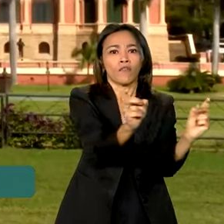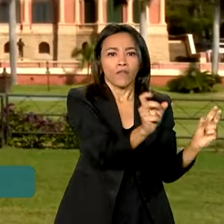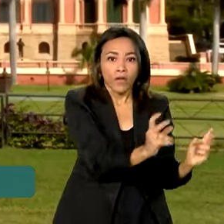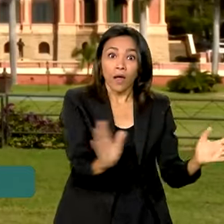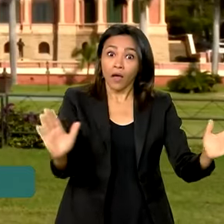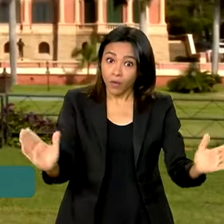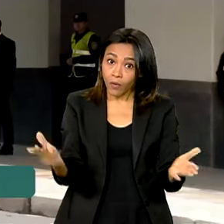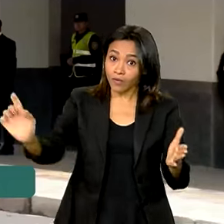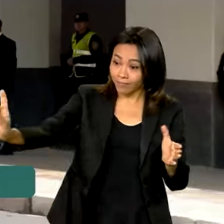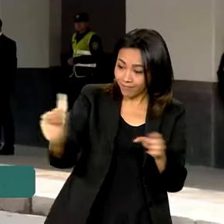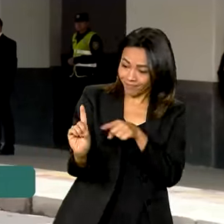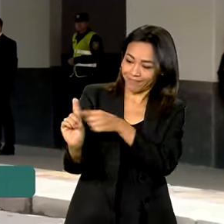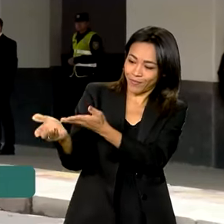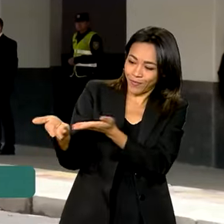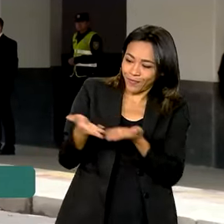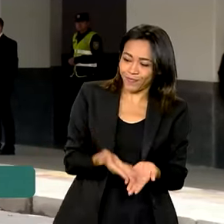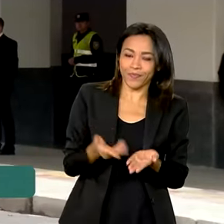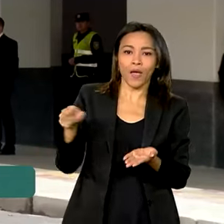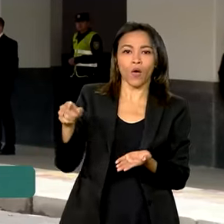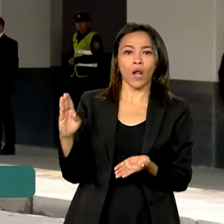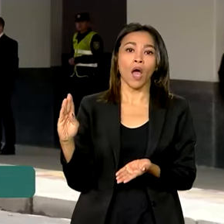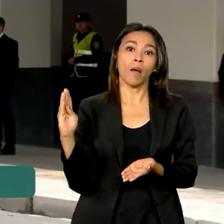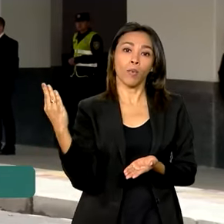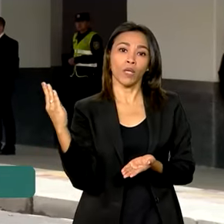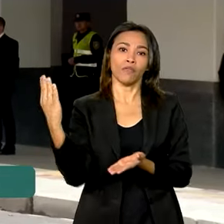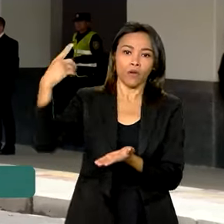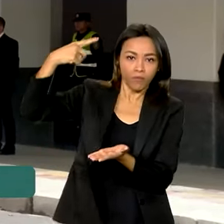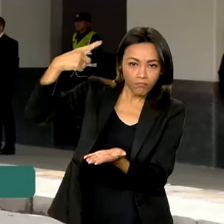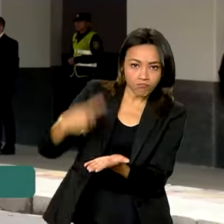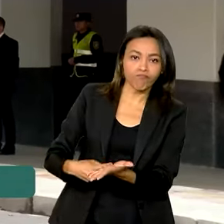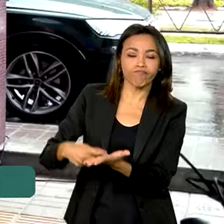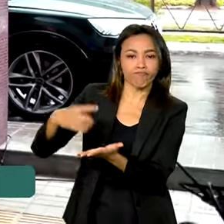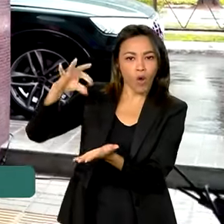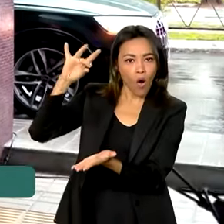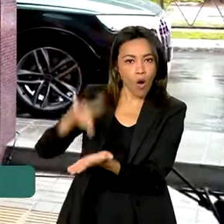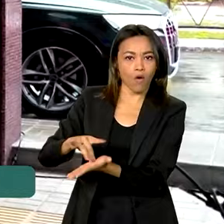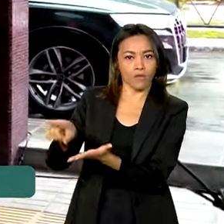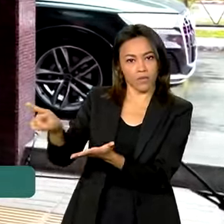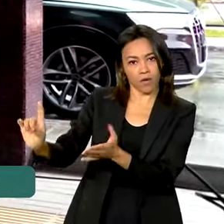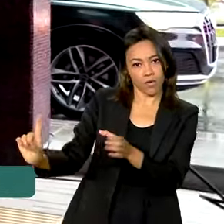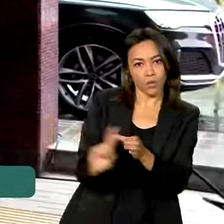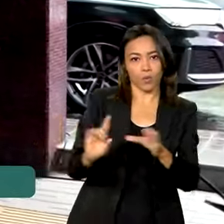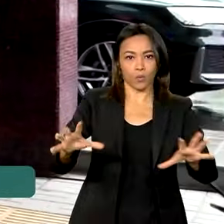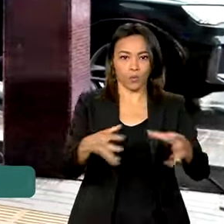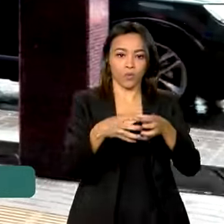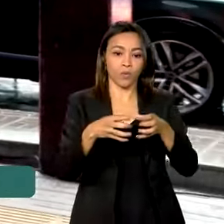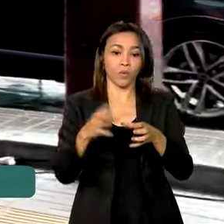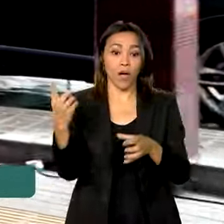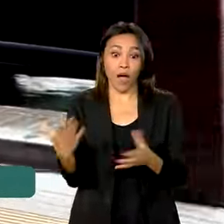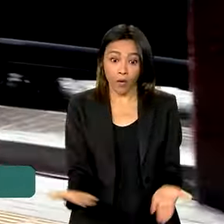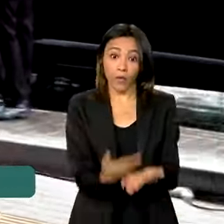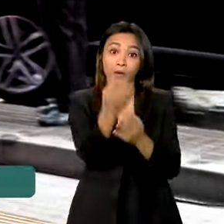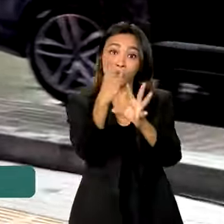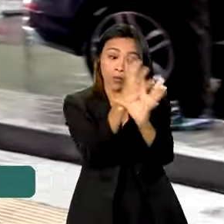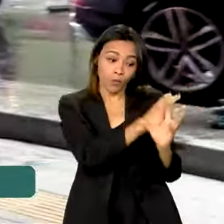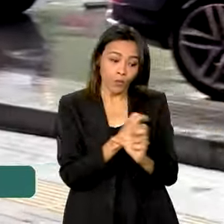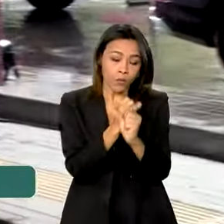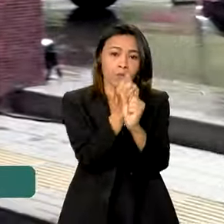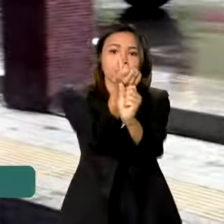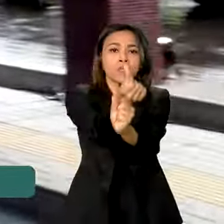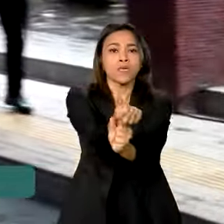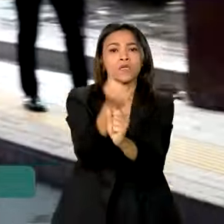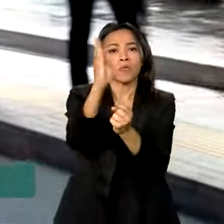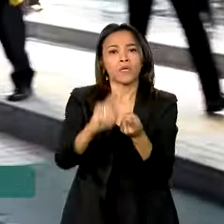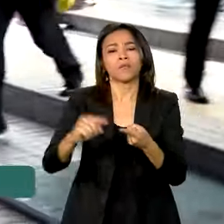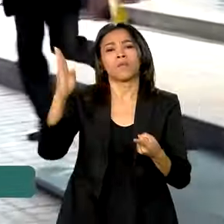ter mais um membro. Com a Bolívia oficialmente integrada, o Mercosul passa a ser composto por 6 países. Além de